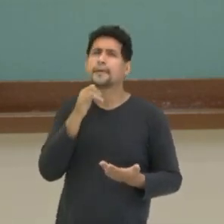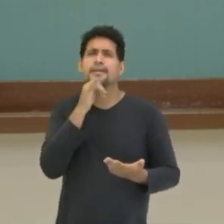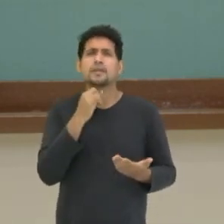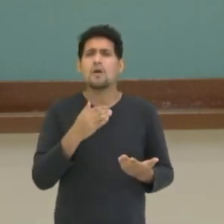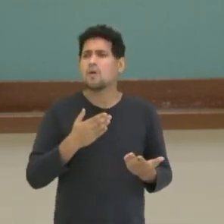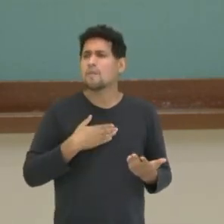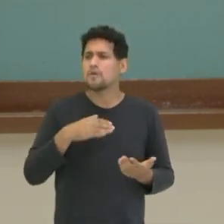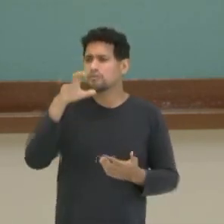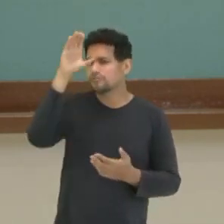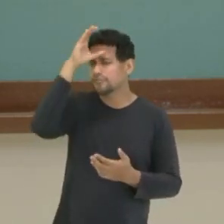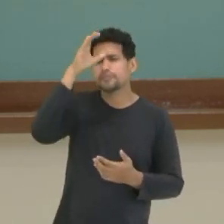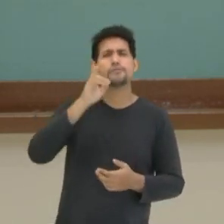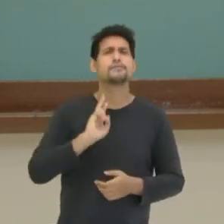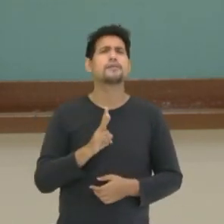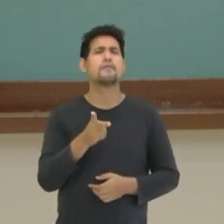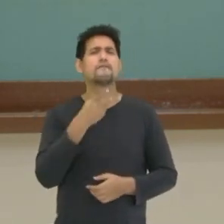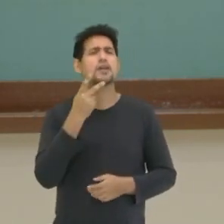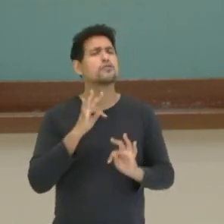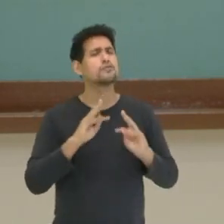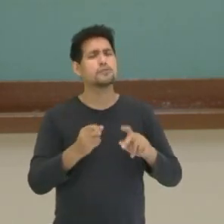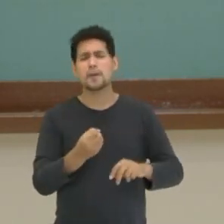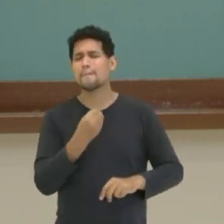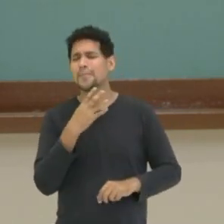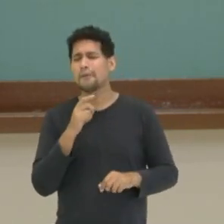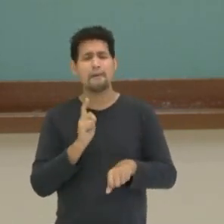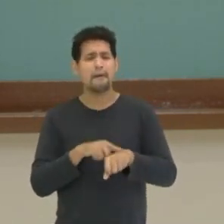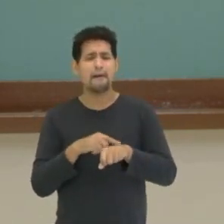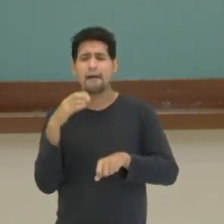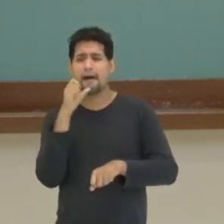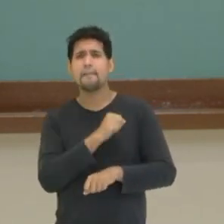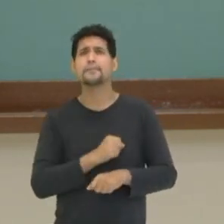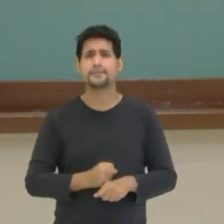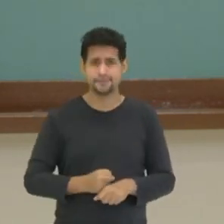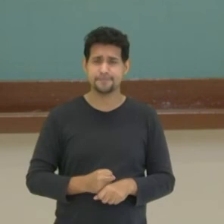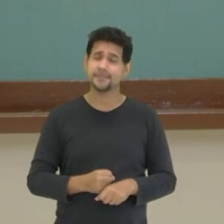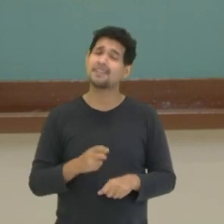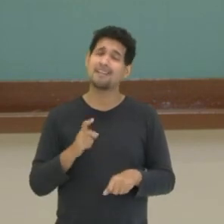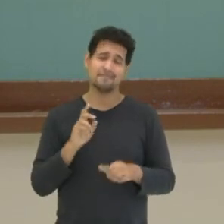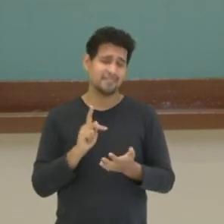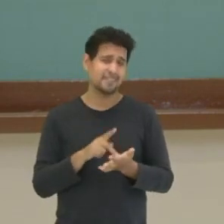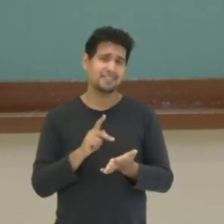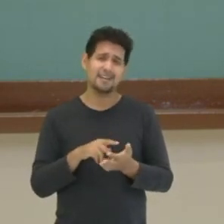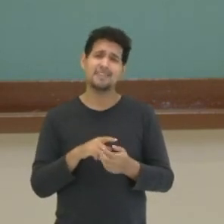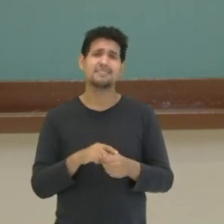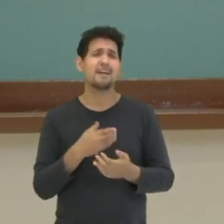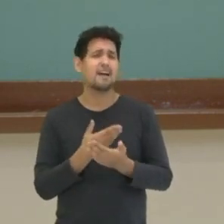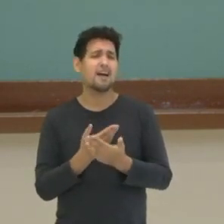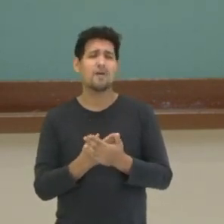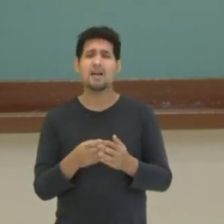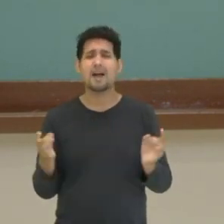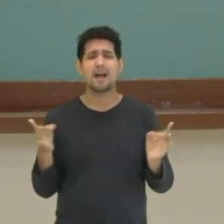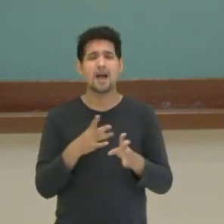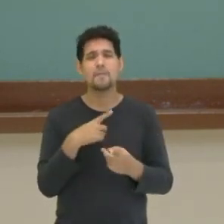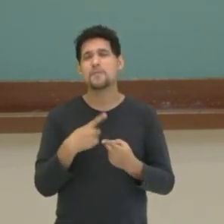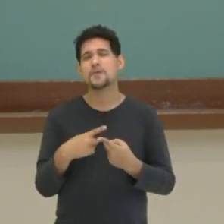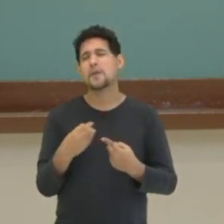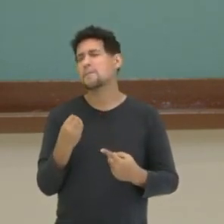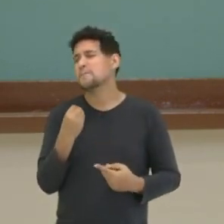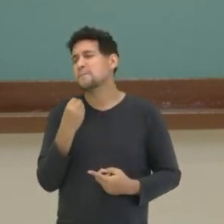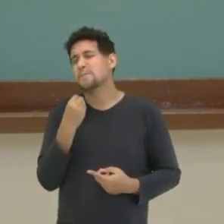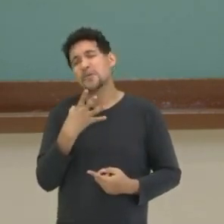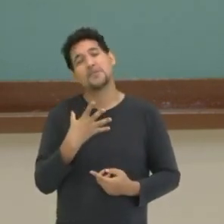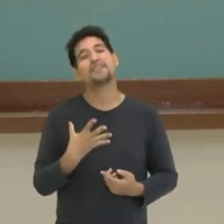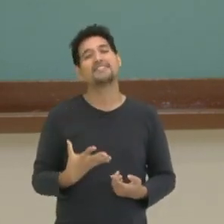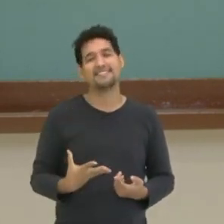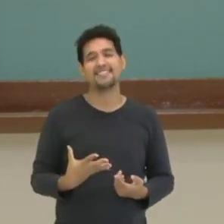meu tio tem um ditado que tudo que é bom dura pouco. É verdade, a nossa aula dura tão pouco. Por quê, professor? Porque ela é muito